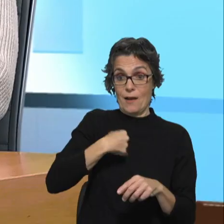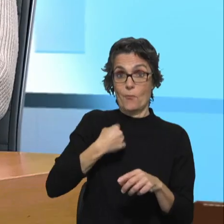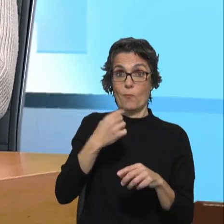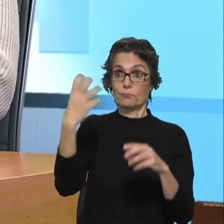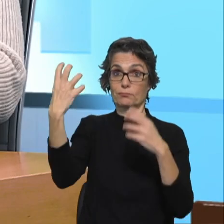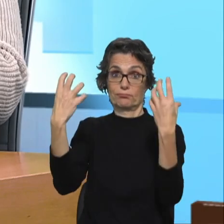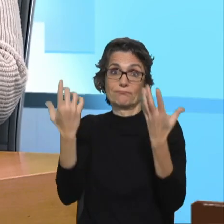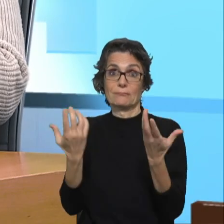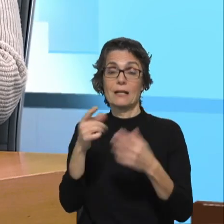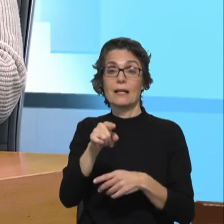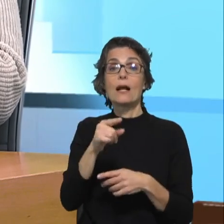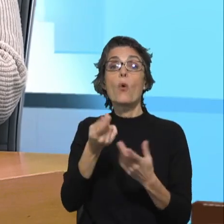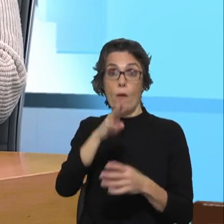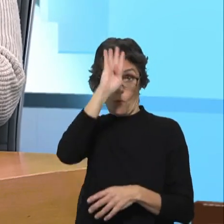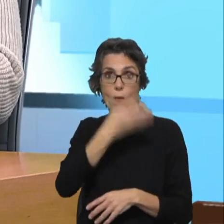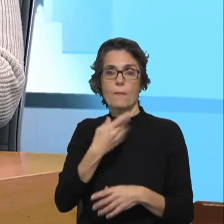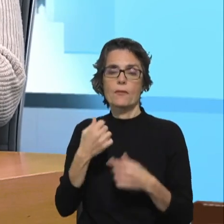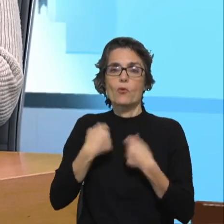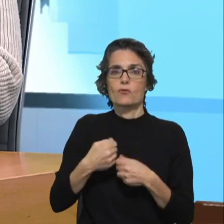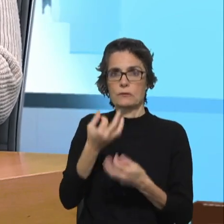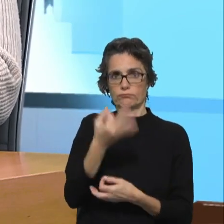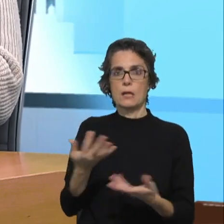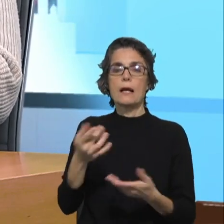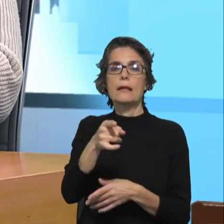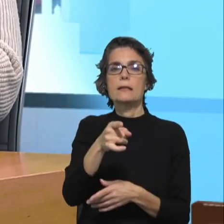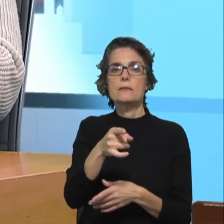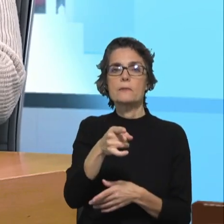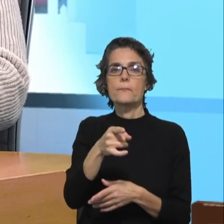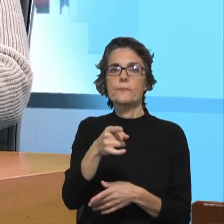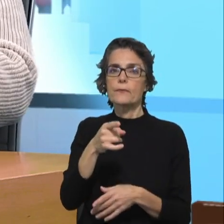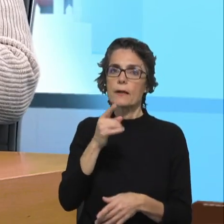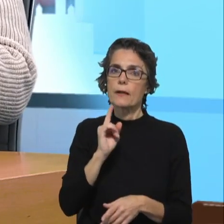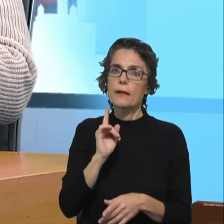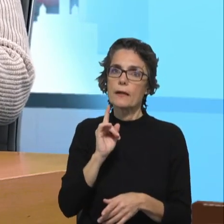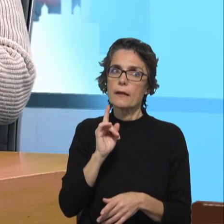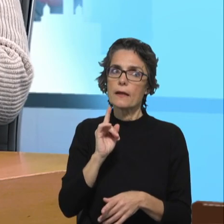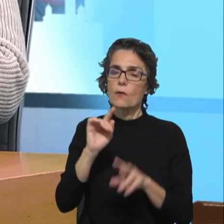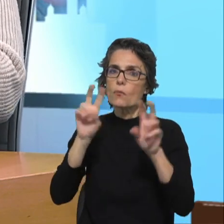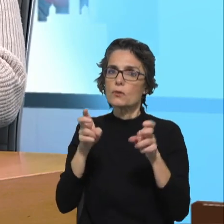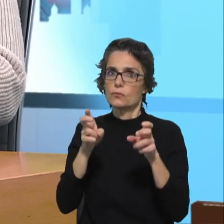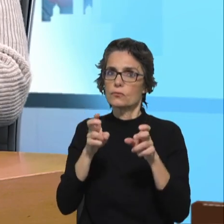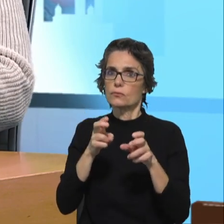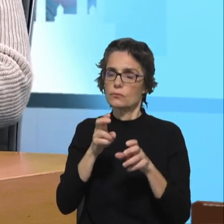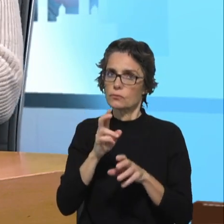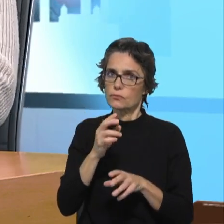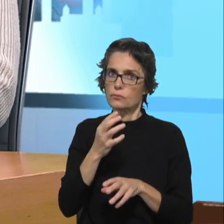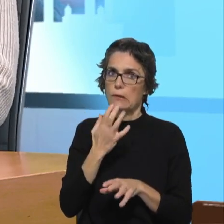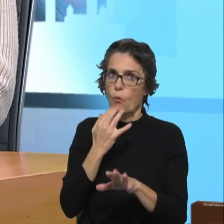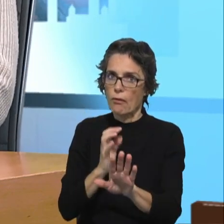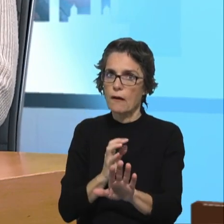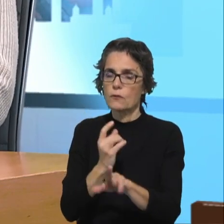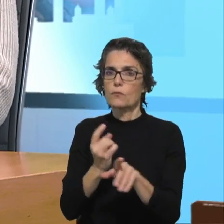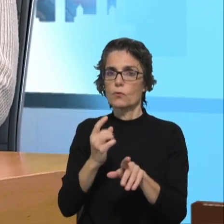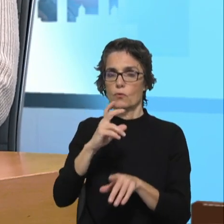estiloso. Ou seja, isto é muito sério. E daí esta algoética, o impacto social que tem esta